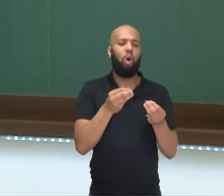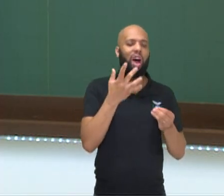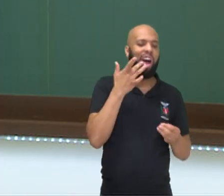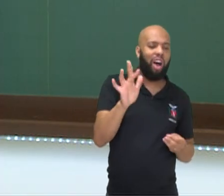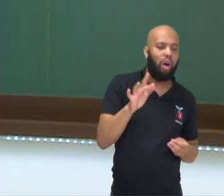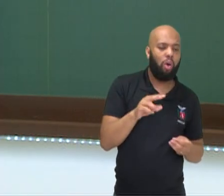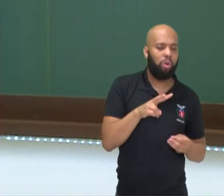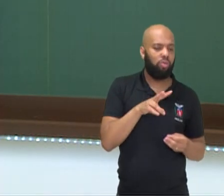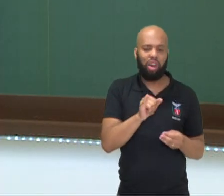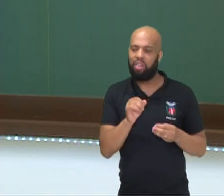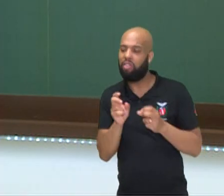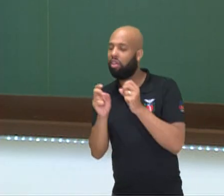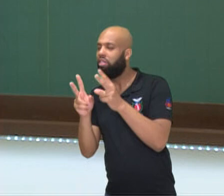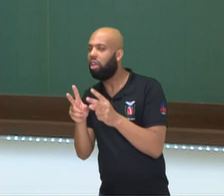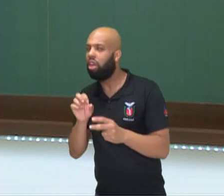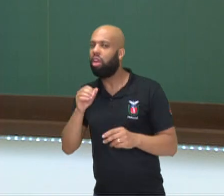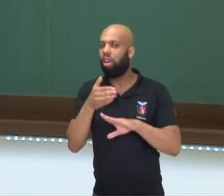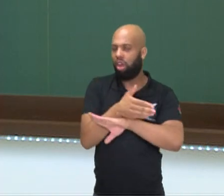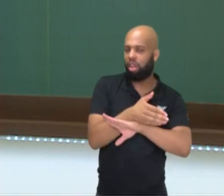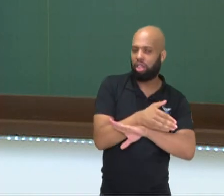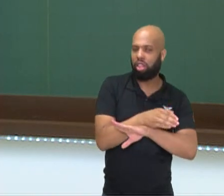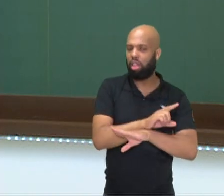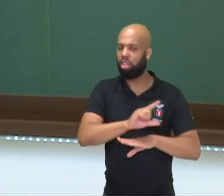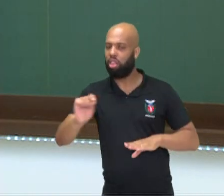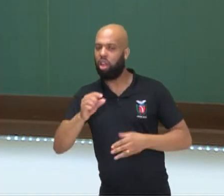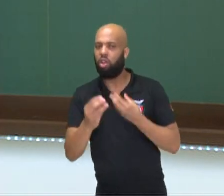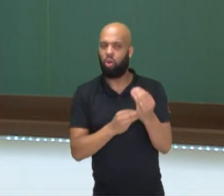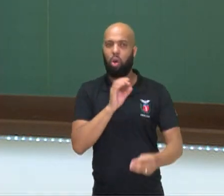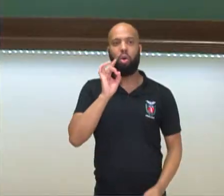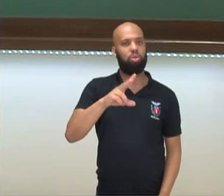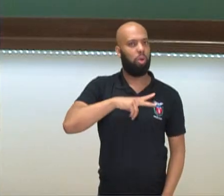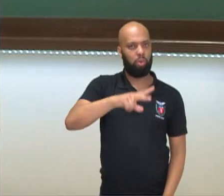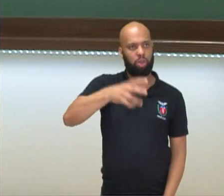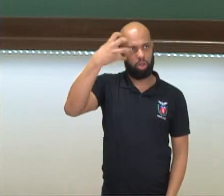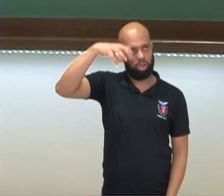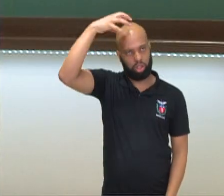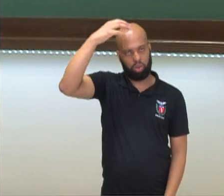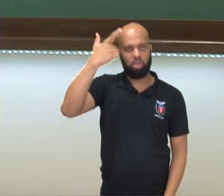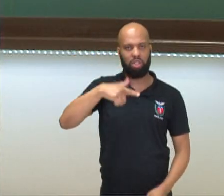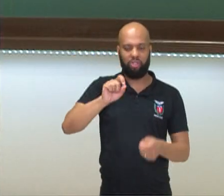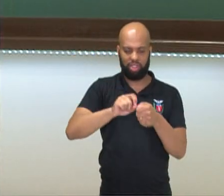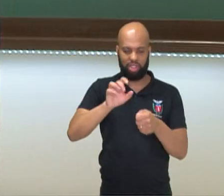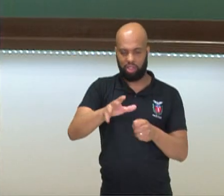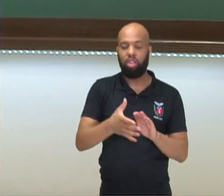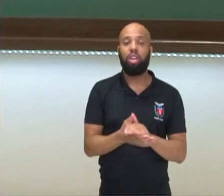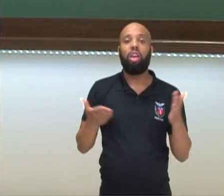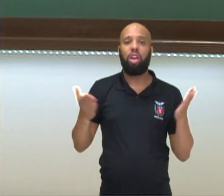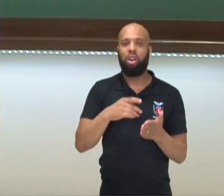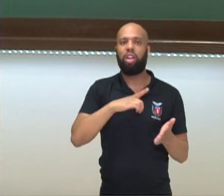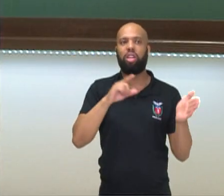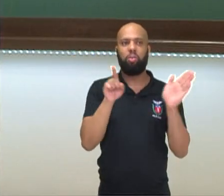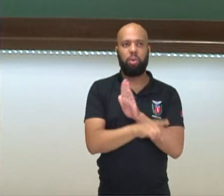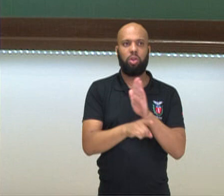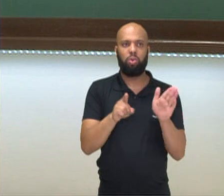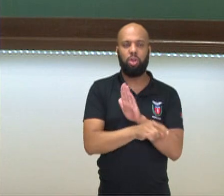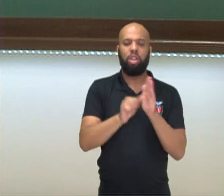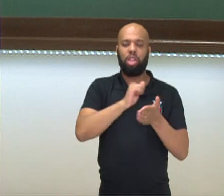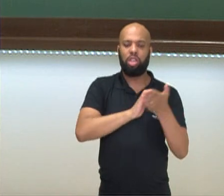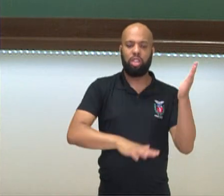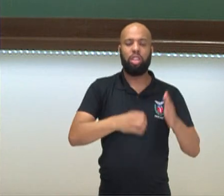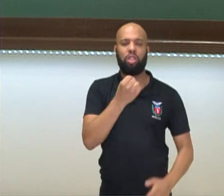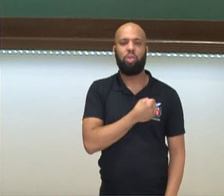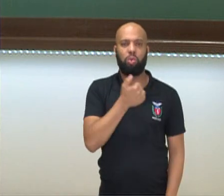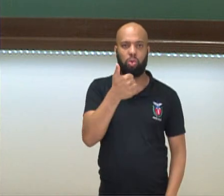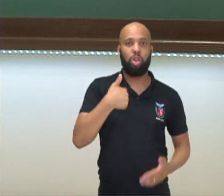ouro. Apenas a coroa portuguesa teria esse poder. Temos aqui a nossa primeira atividade. Quero que